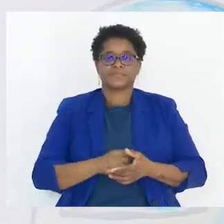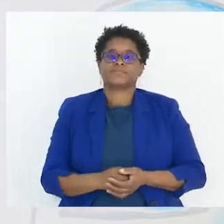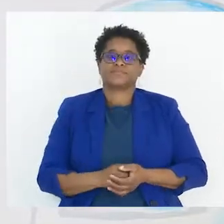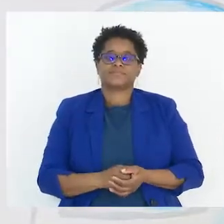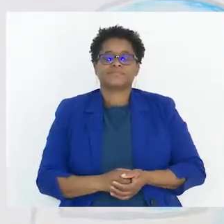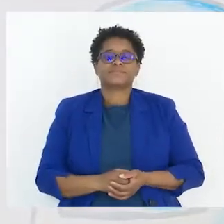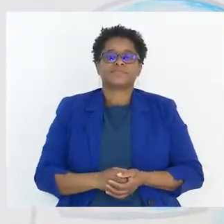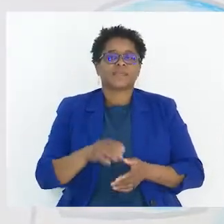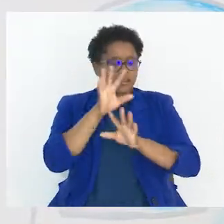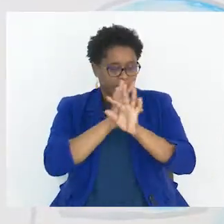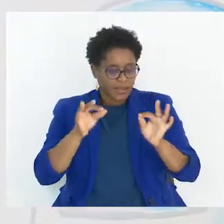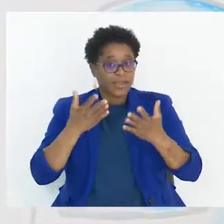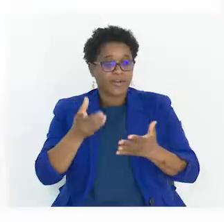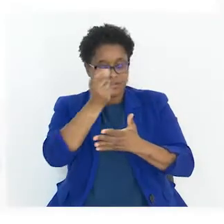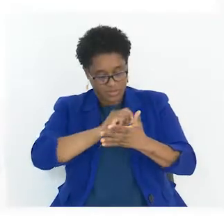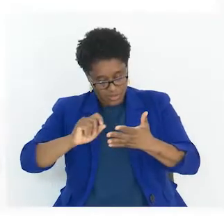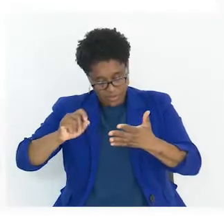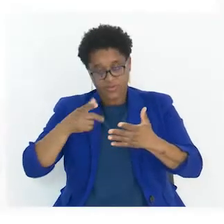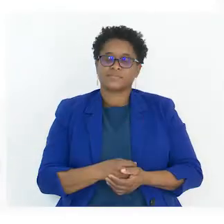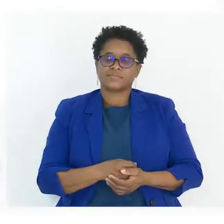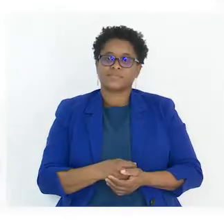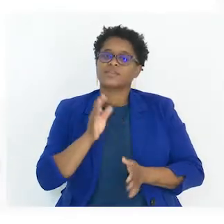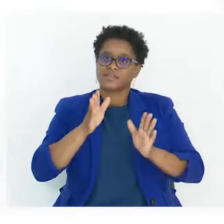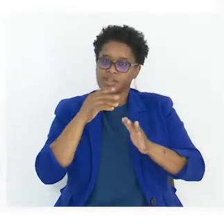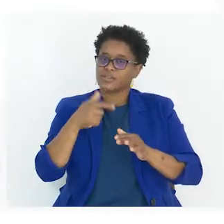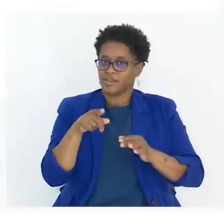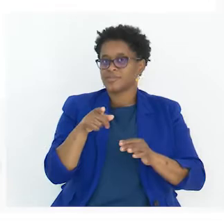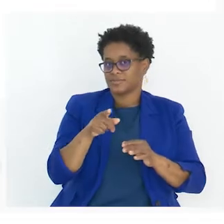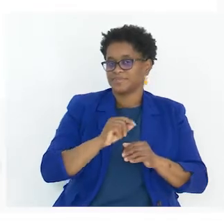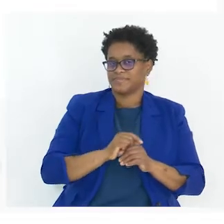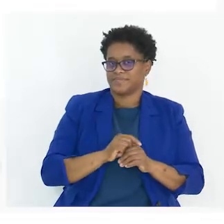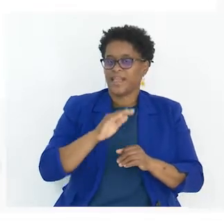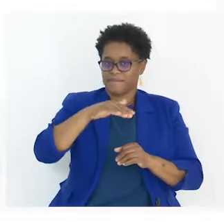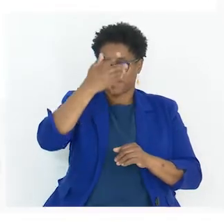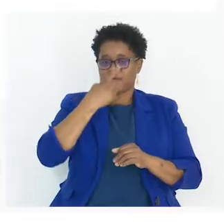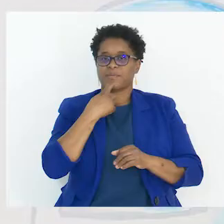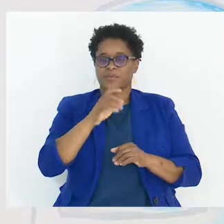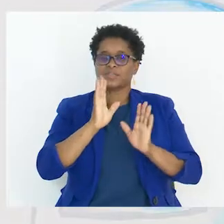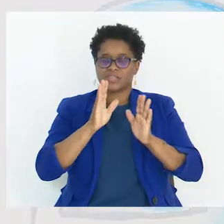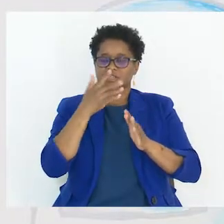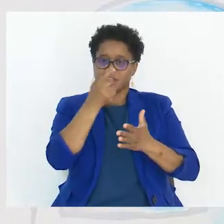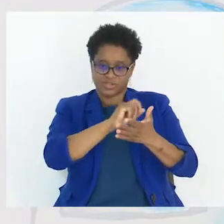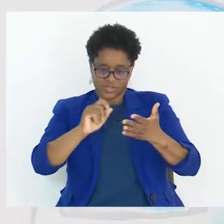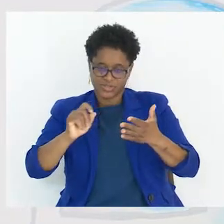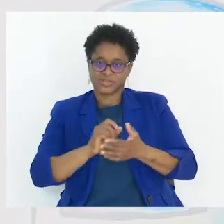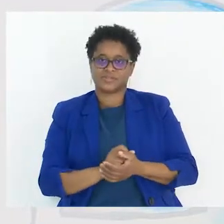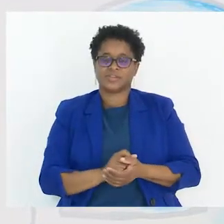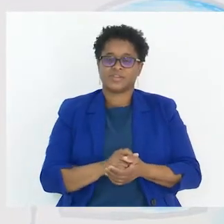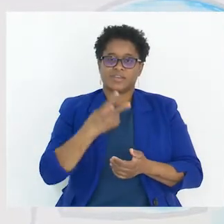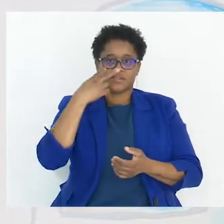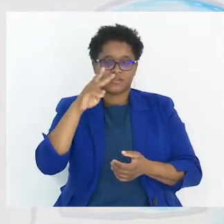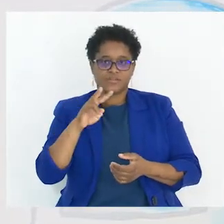Excelente. Agora vamos completar, então. Pronto. Então já temos a primeira pergunta já